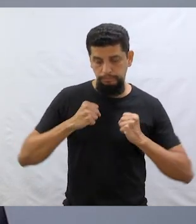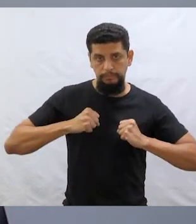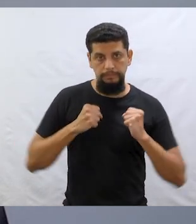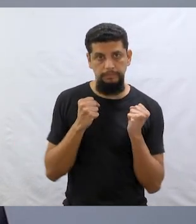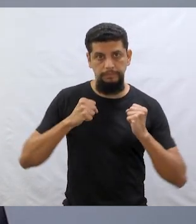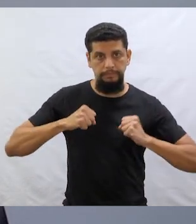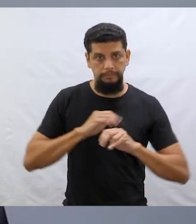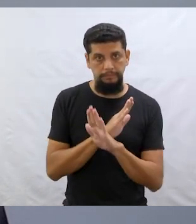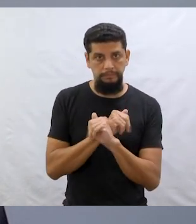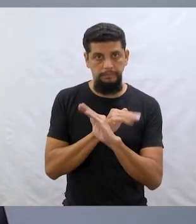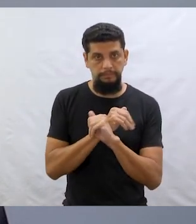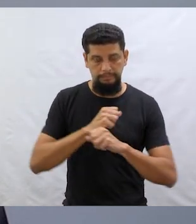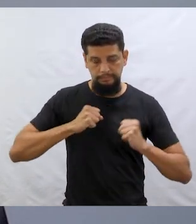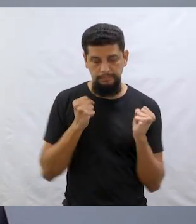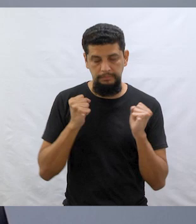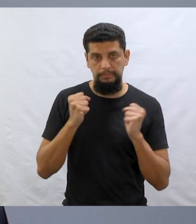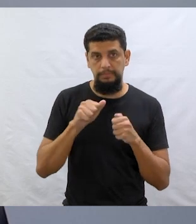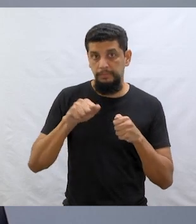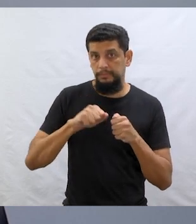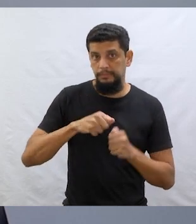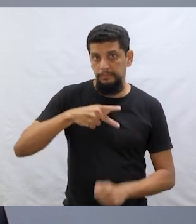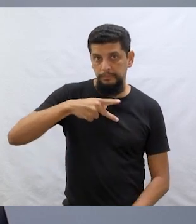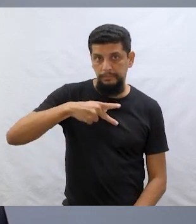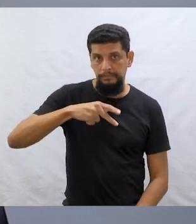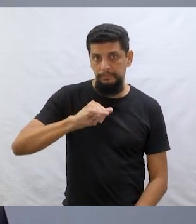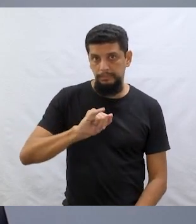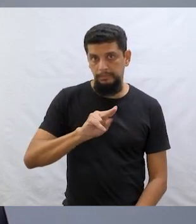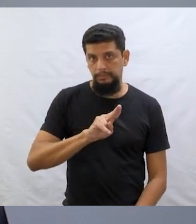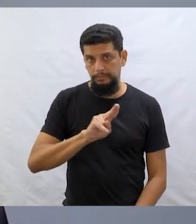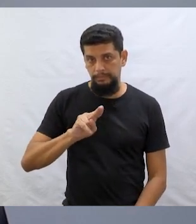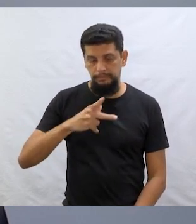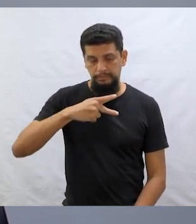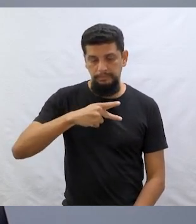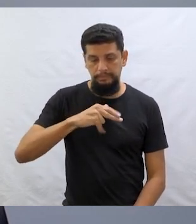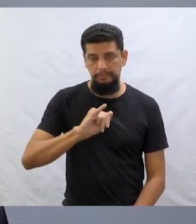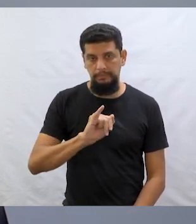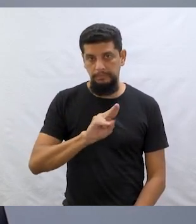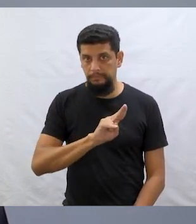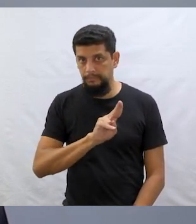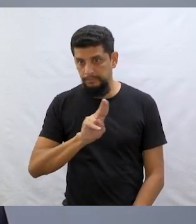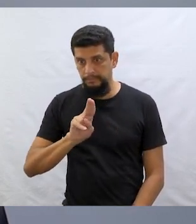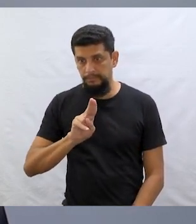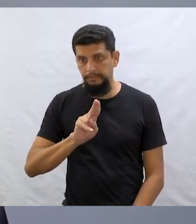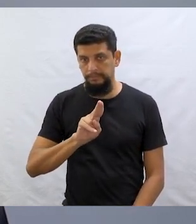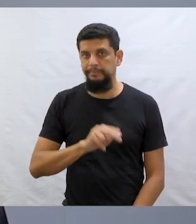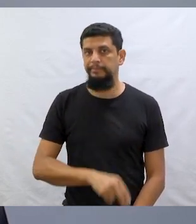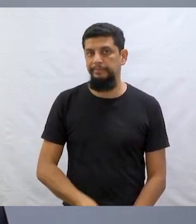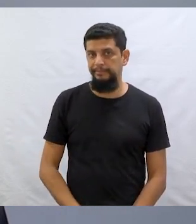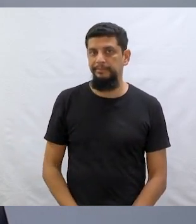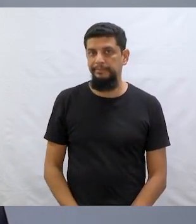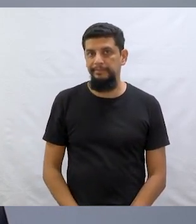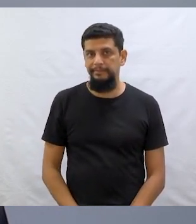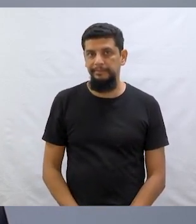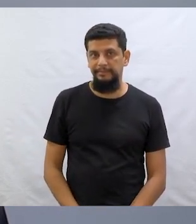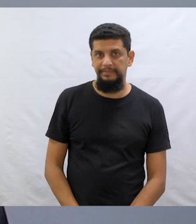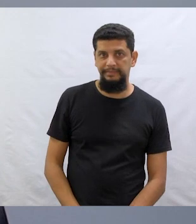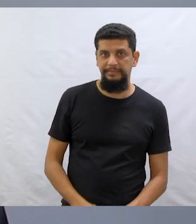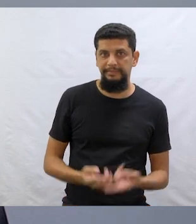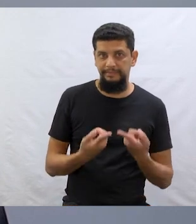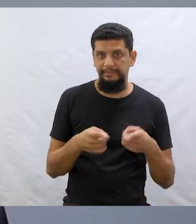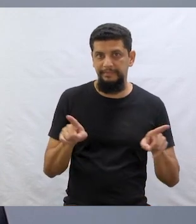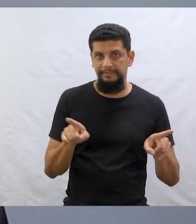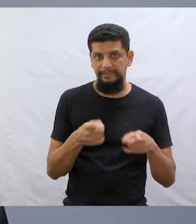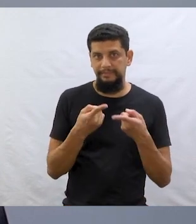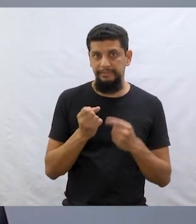as asas e ele faz piu-piu. Então aqui repetiu o slide anterior da